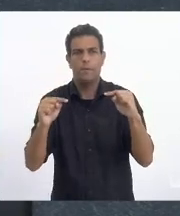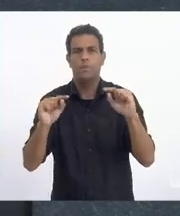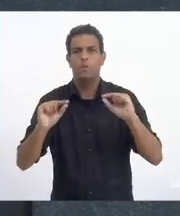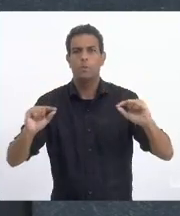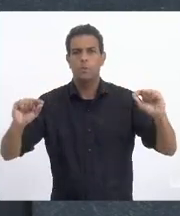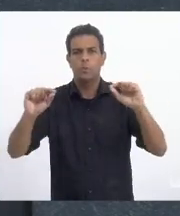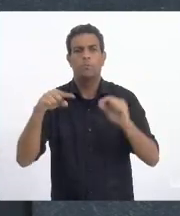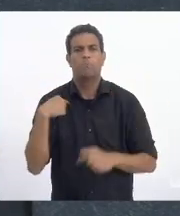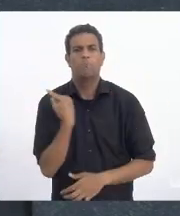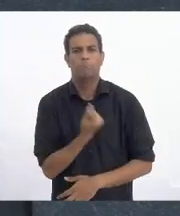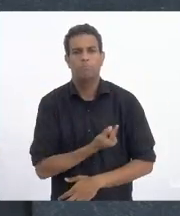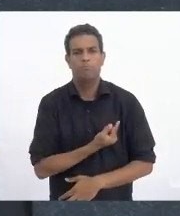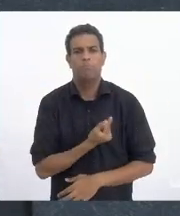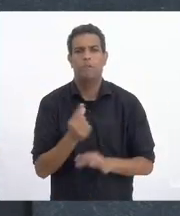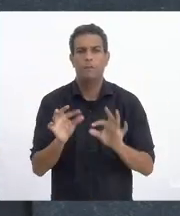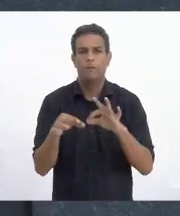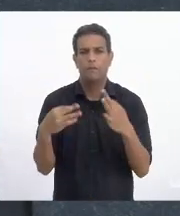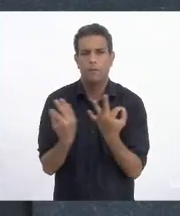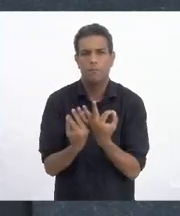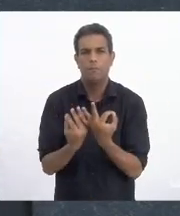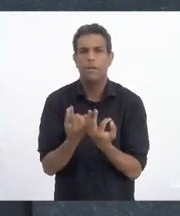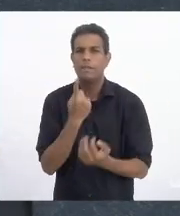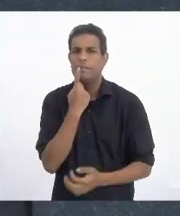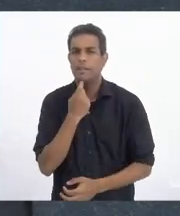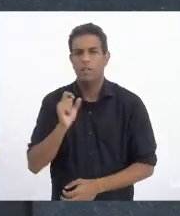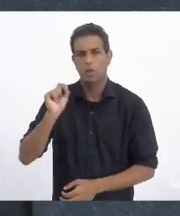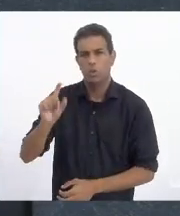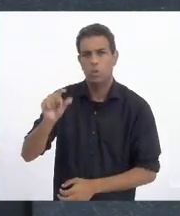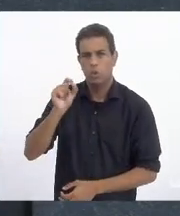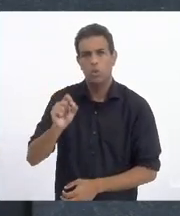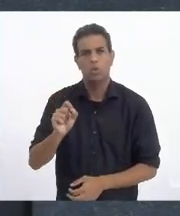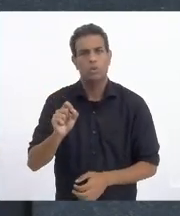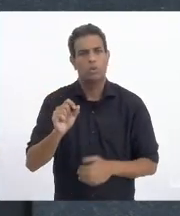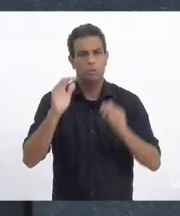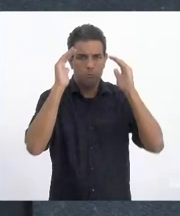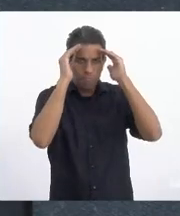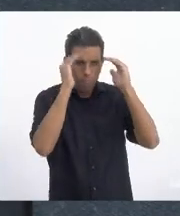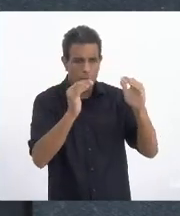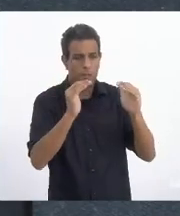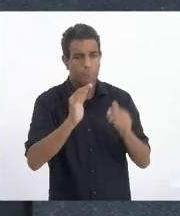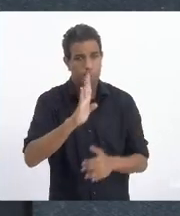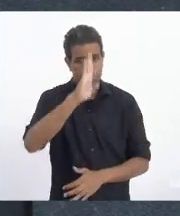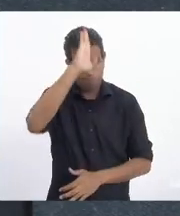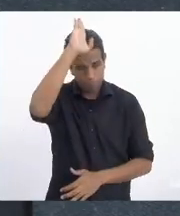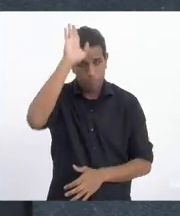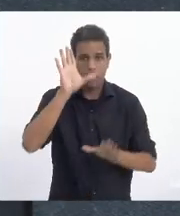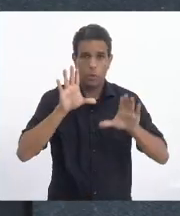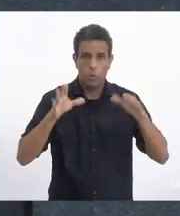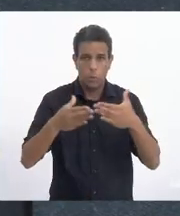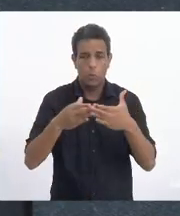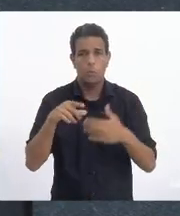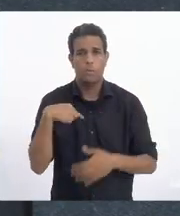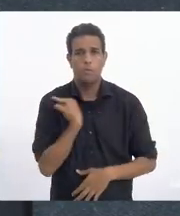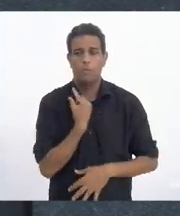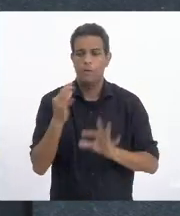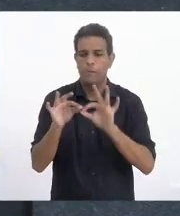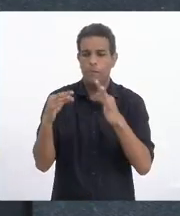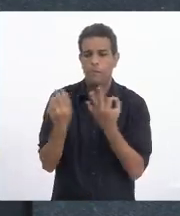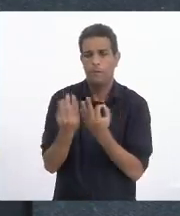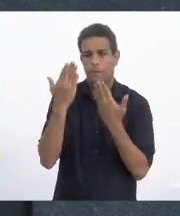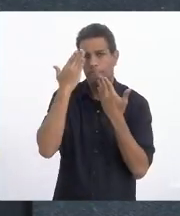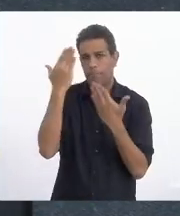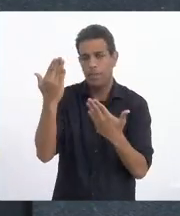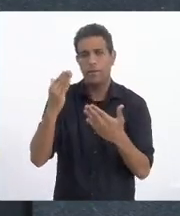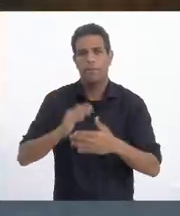respeite a nossa família Sangue Azul, respeite os nossos bombeiros. É tudo que eu peço em nome das nossas famílias. Muito